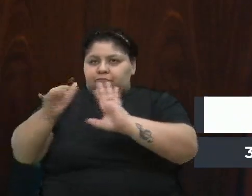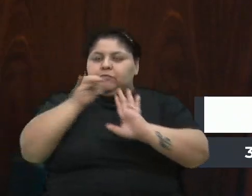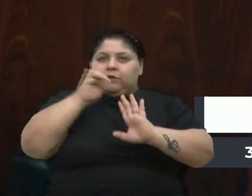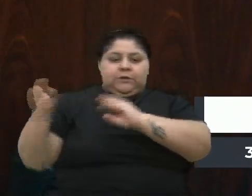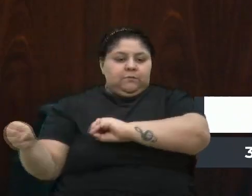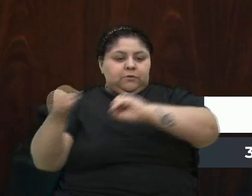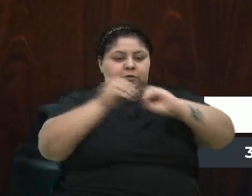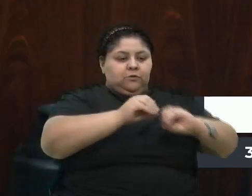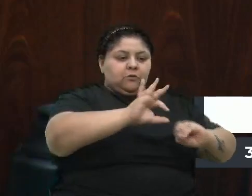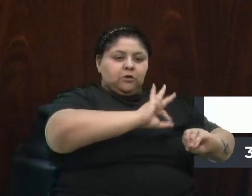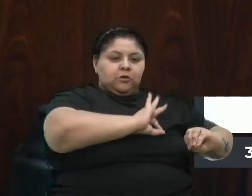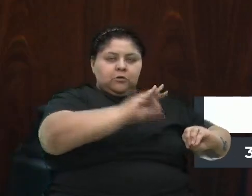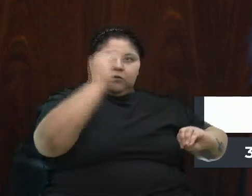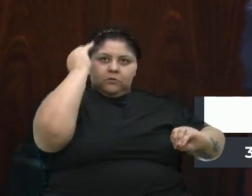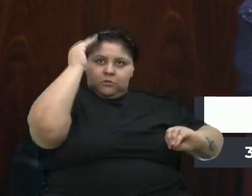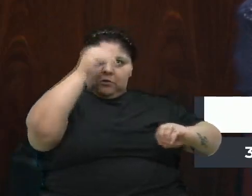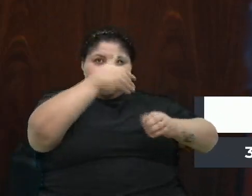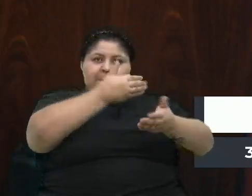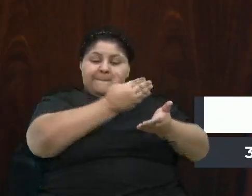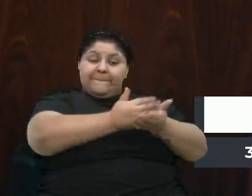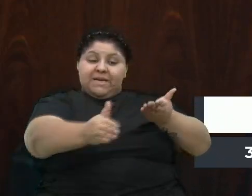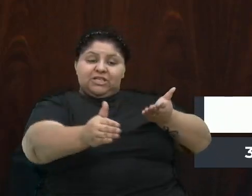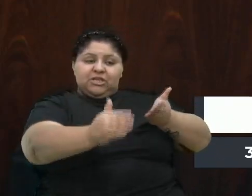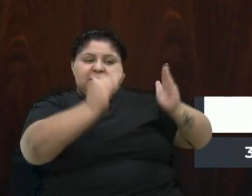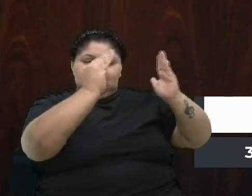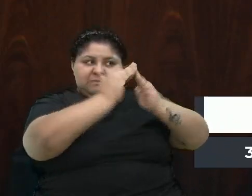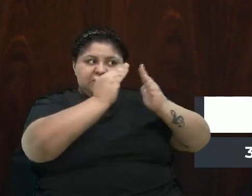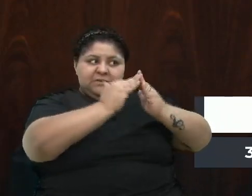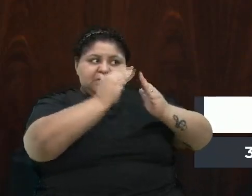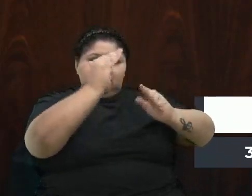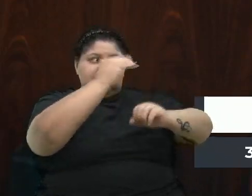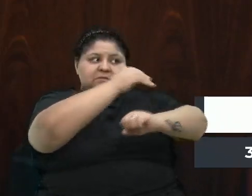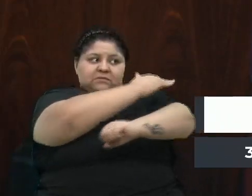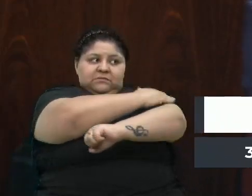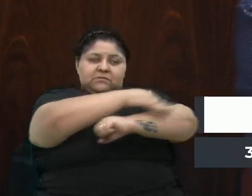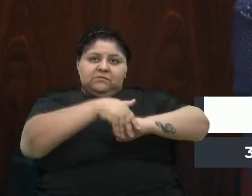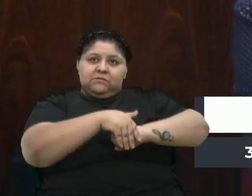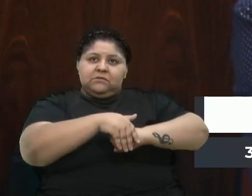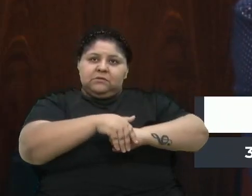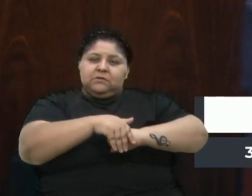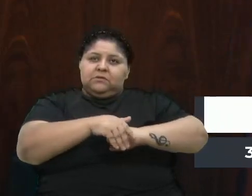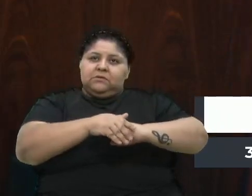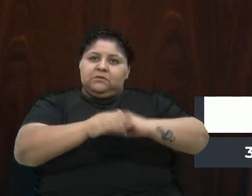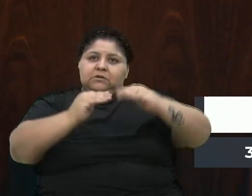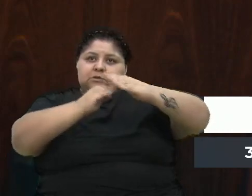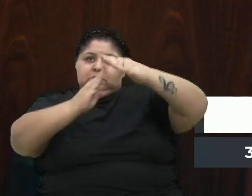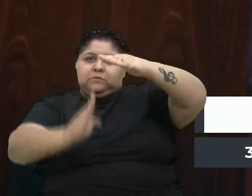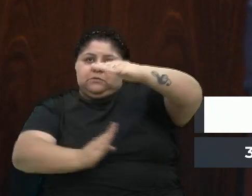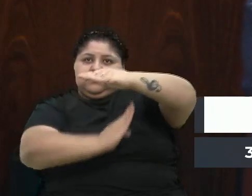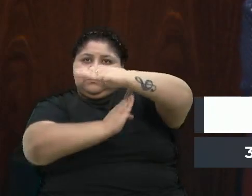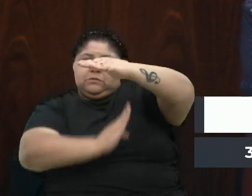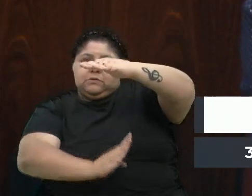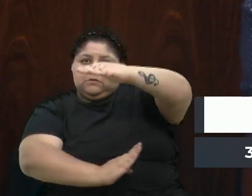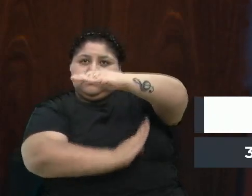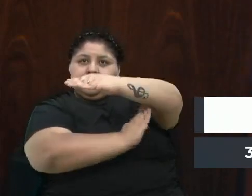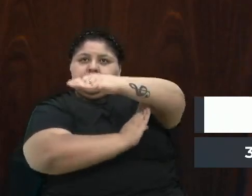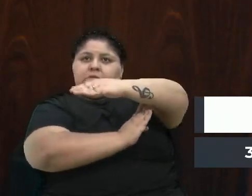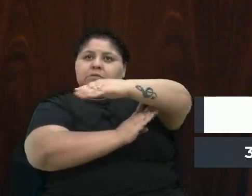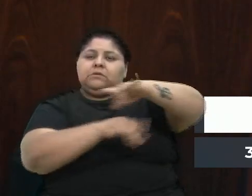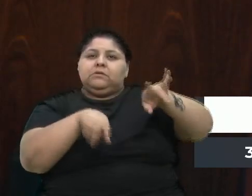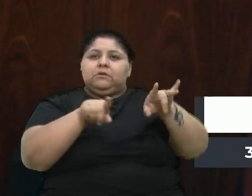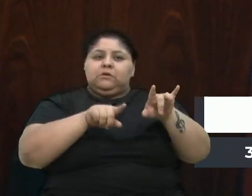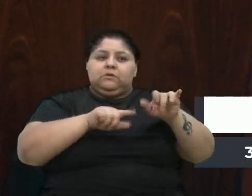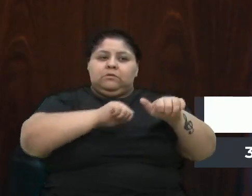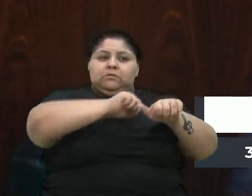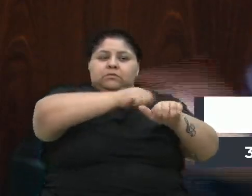para tirar os moradores em situação de rua do viaduto da Senac, do viaduto Mário da Vivanim e em tantos